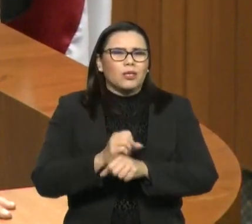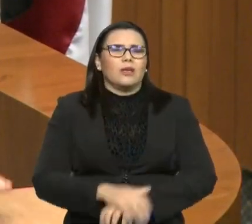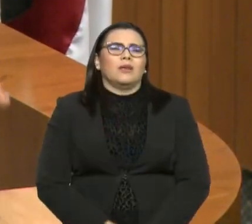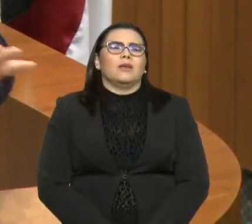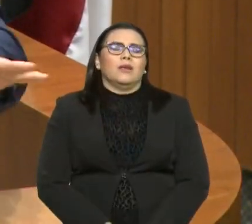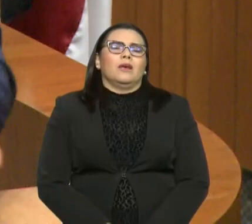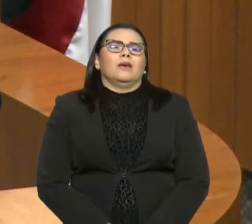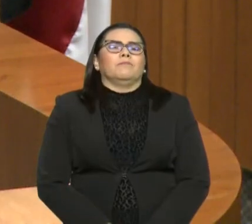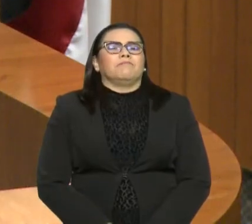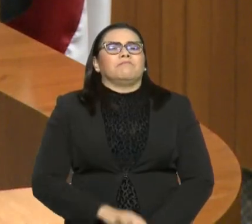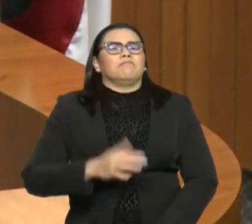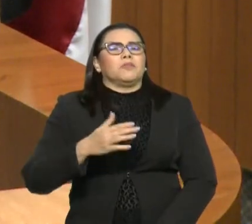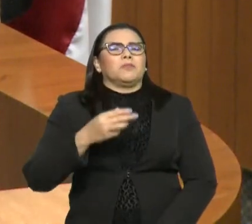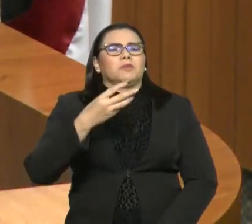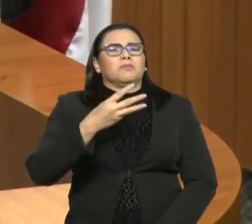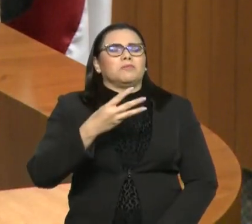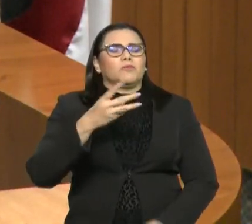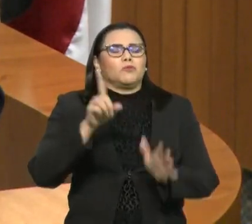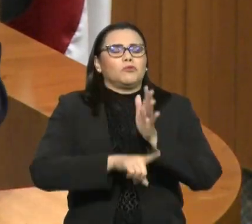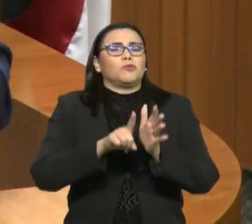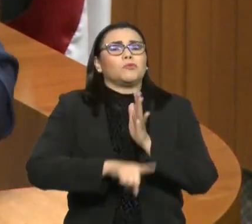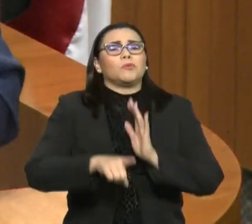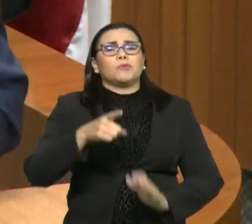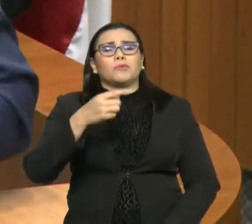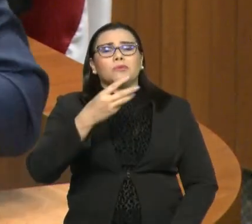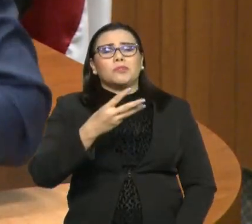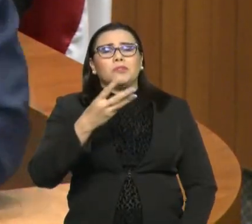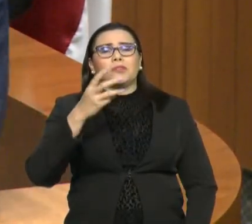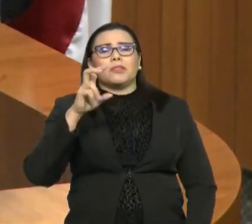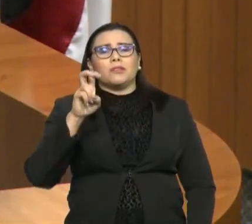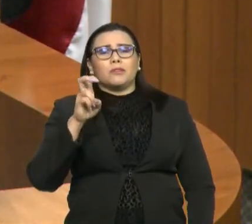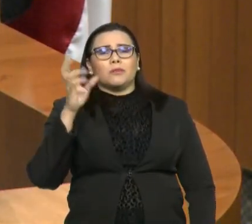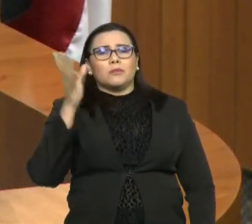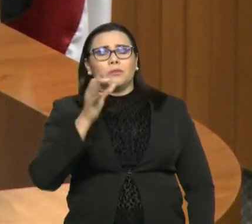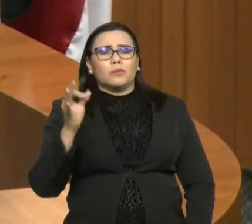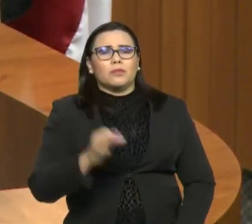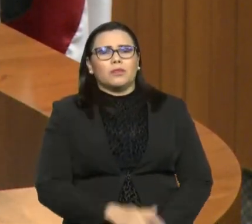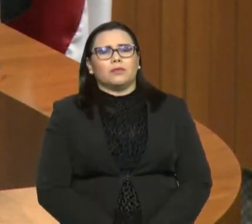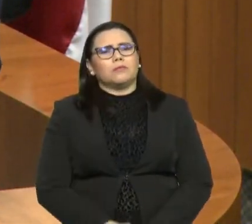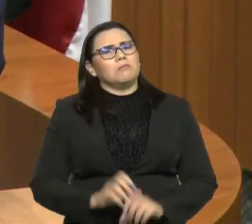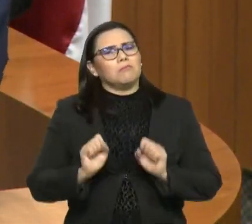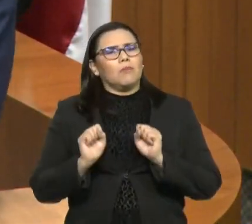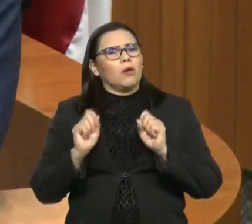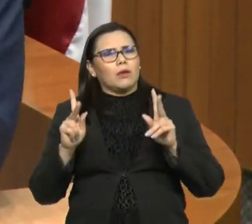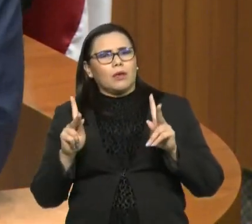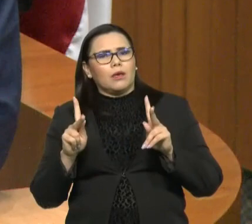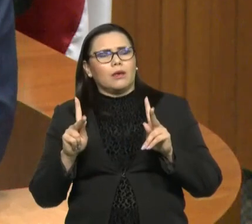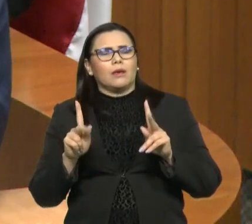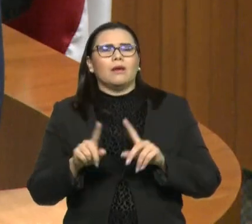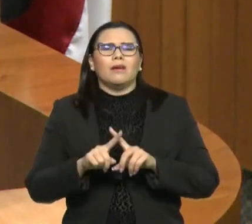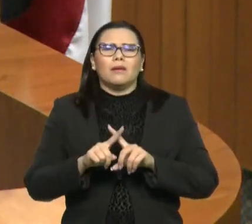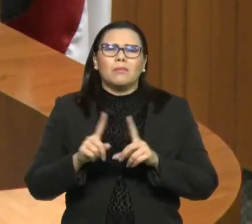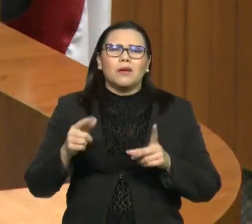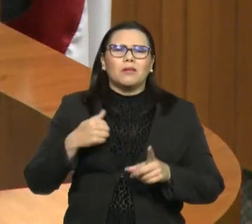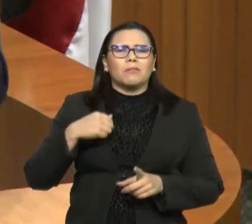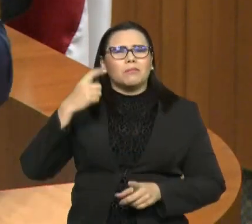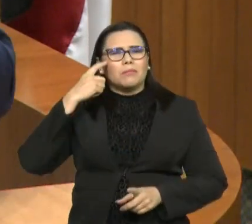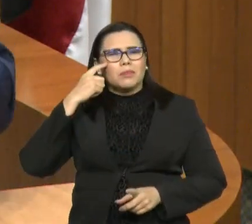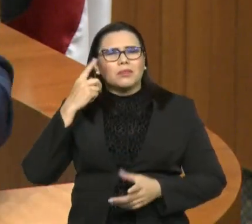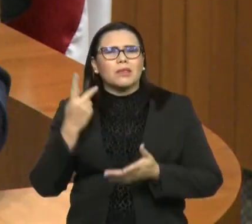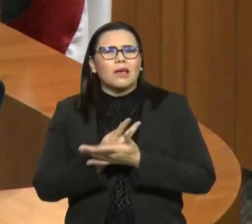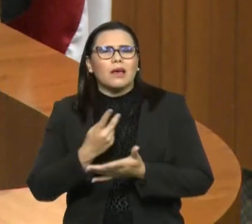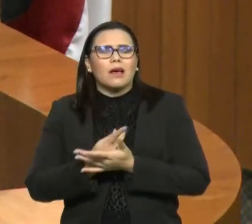35%. Até aí, tudo bem. Mas o que nos incomoda, senhora presidente, é que